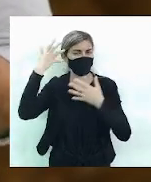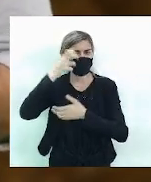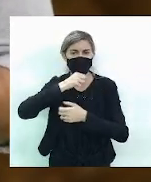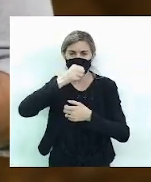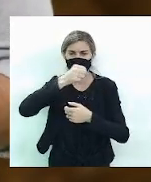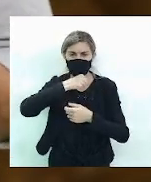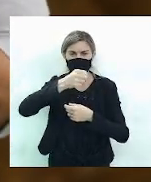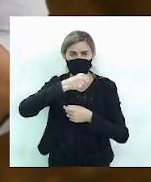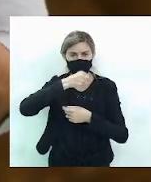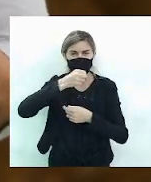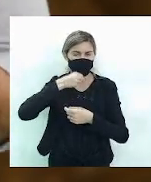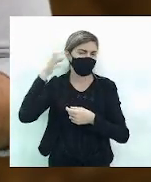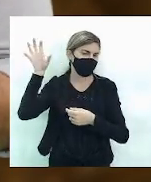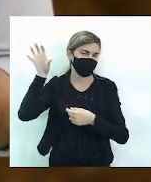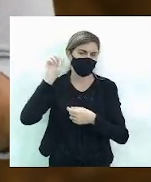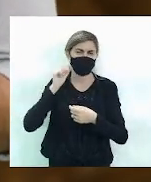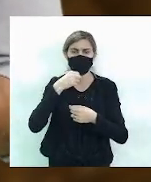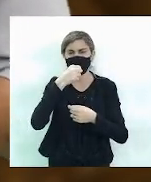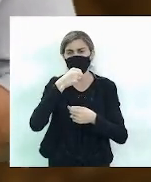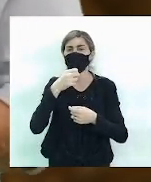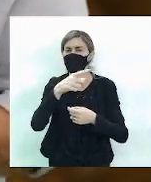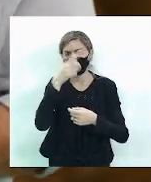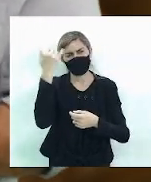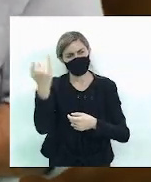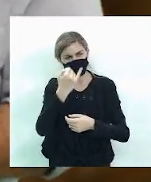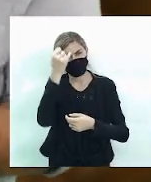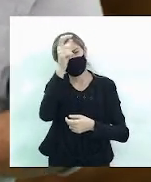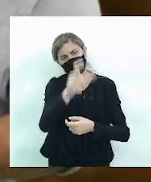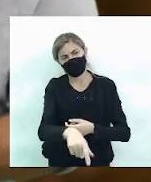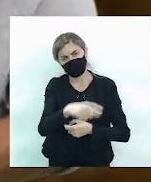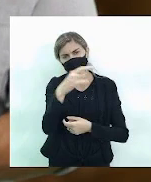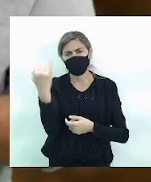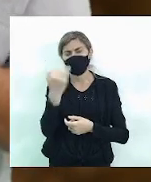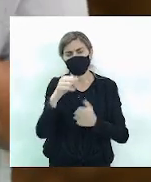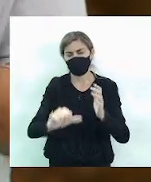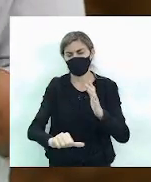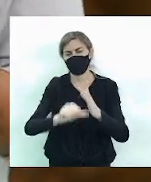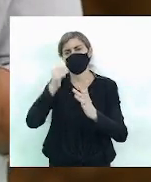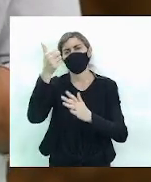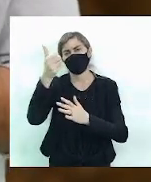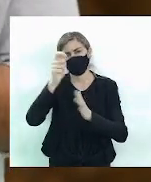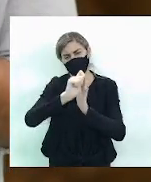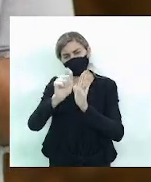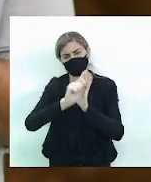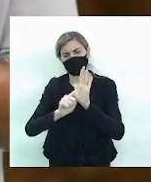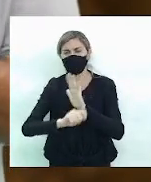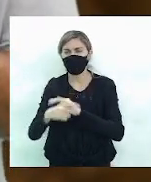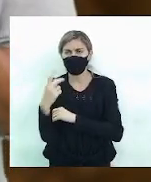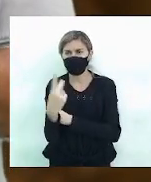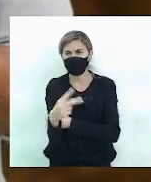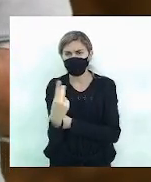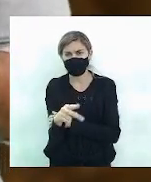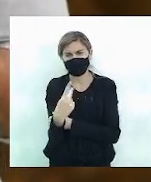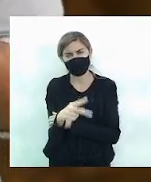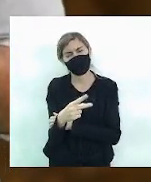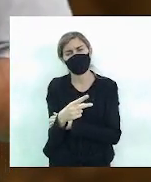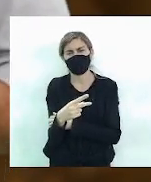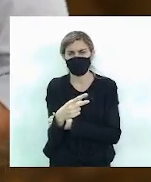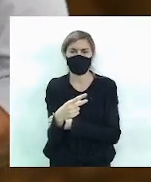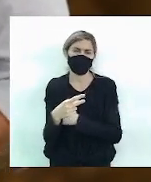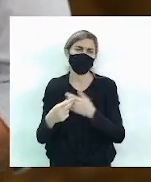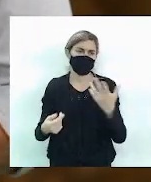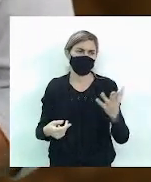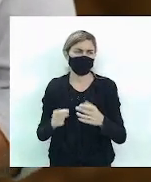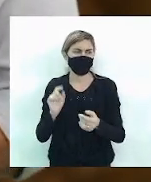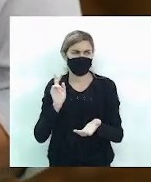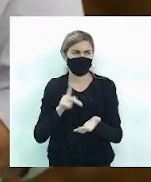essa personalidade foi muito importante na vida de Petrúcio, porque a primeira composição, né, a primeira composição dele que foi gravada, isso